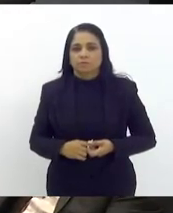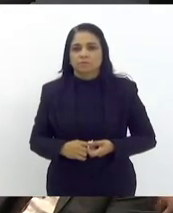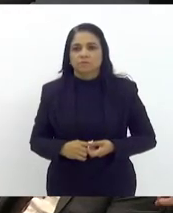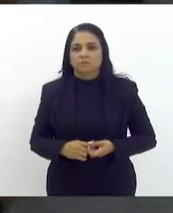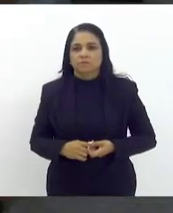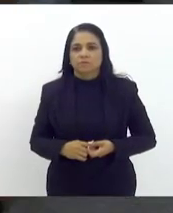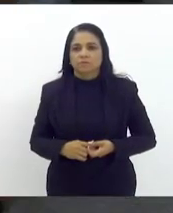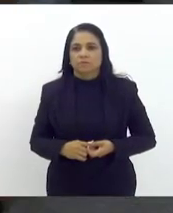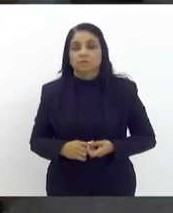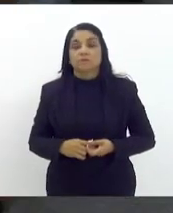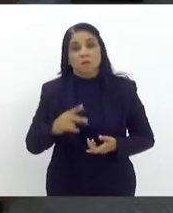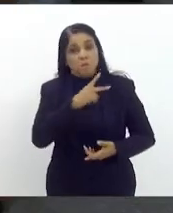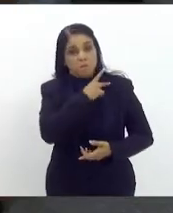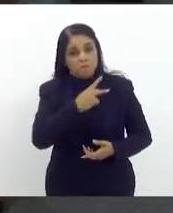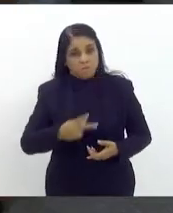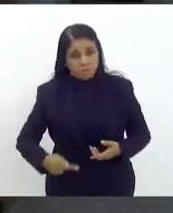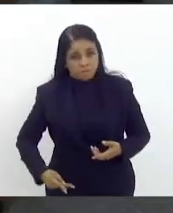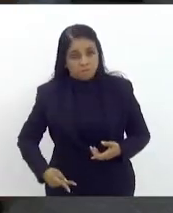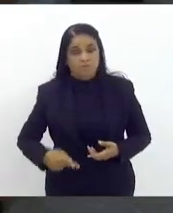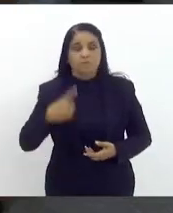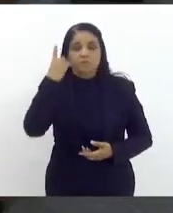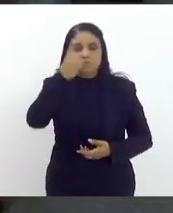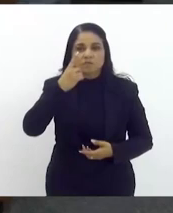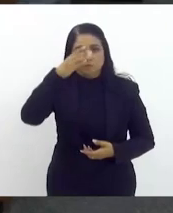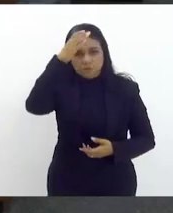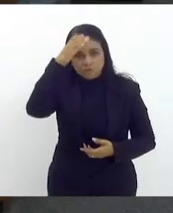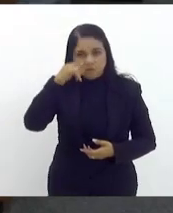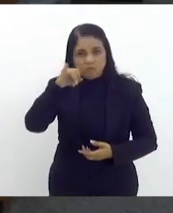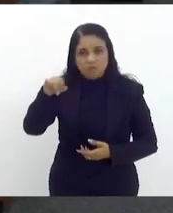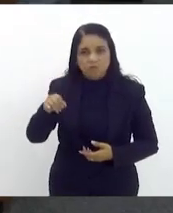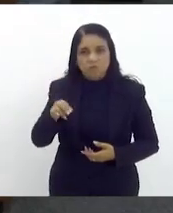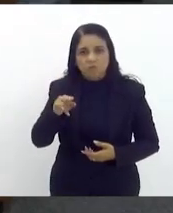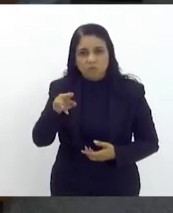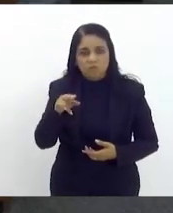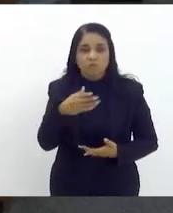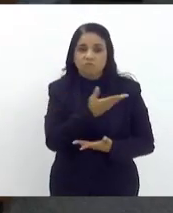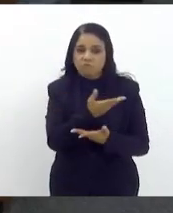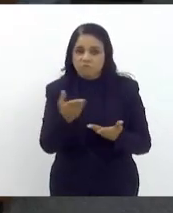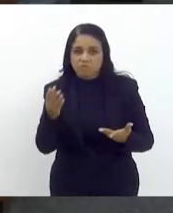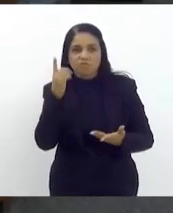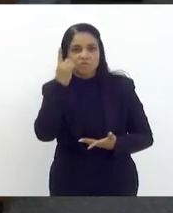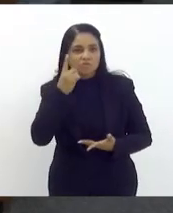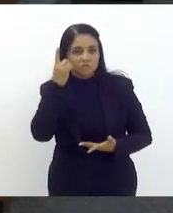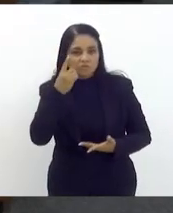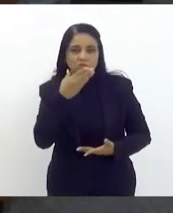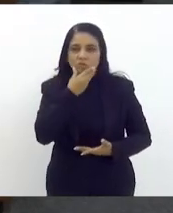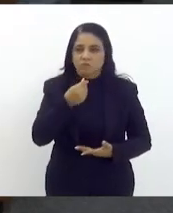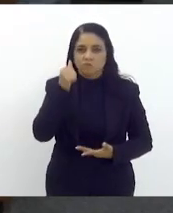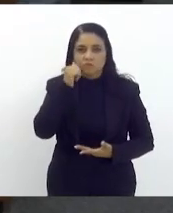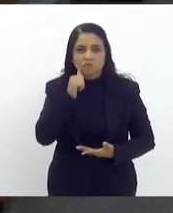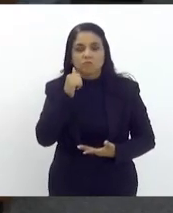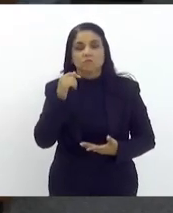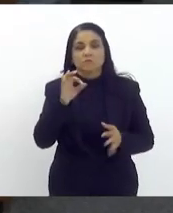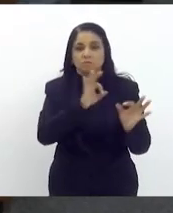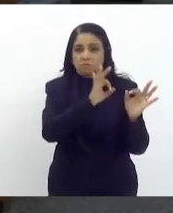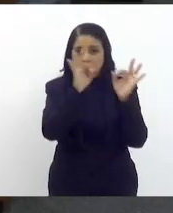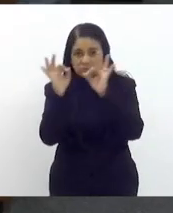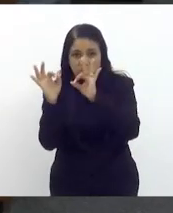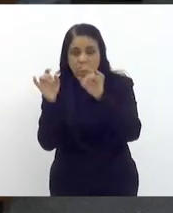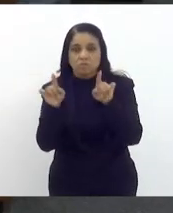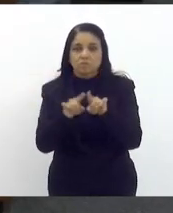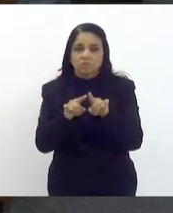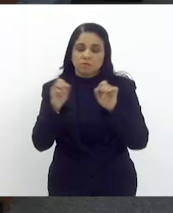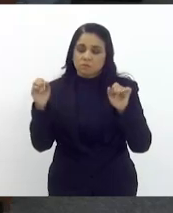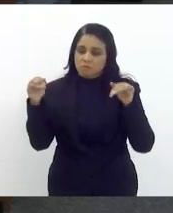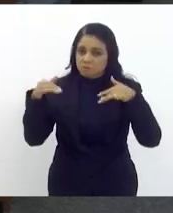senhora presidente deputada Tia Ju senhoras e senhores deputados e todos os presentes que nos assistem em primeiro lugar